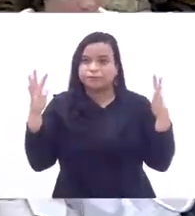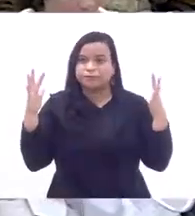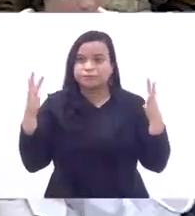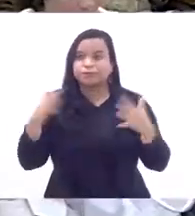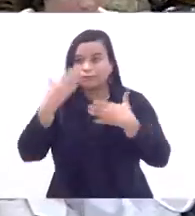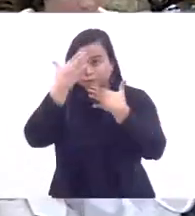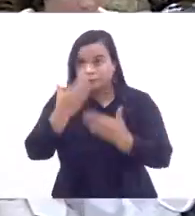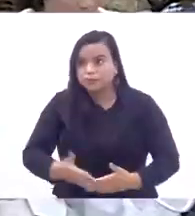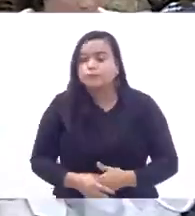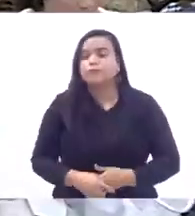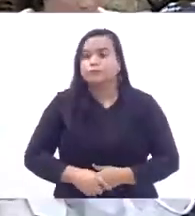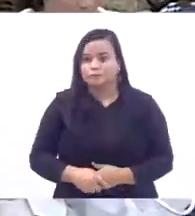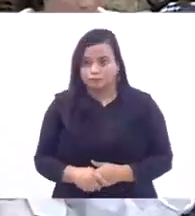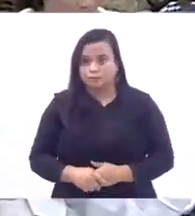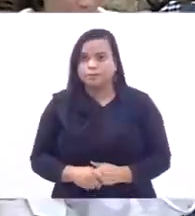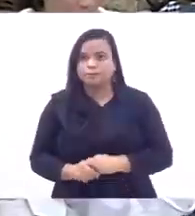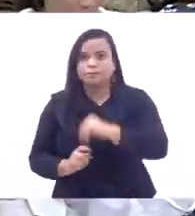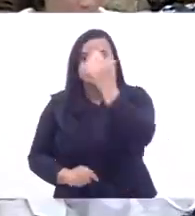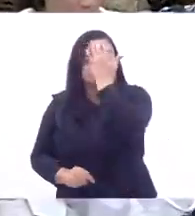Muito obrigado.